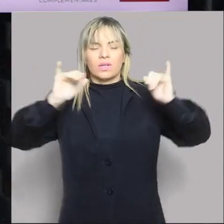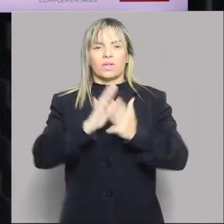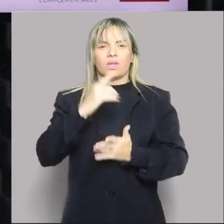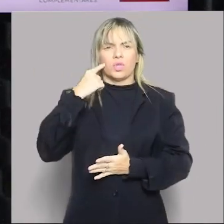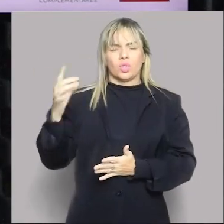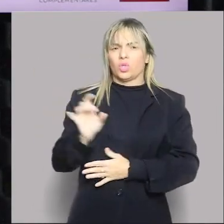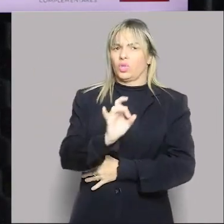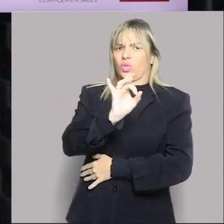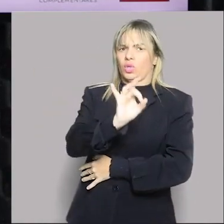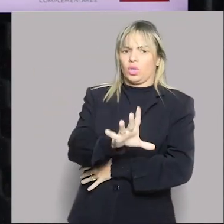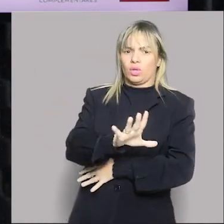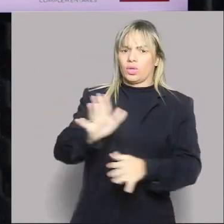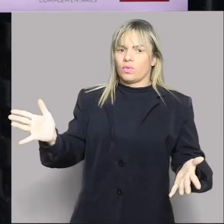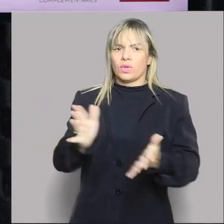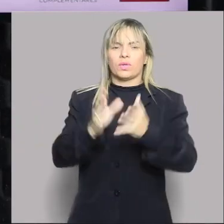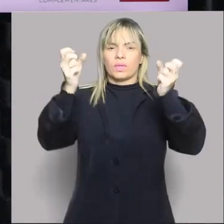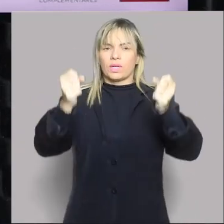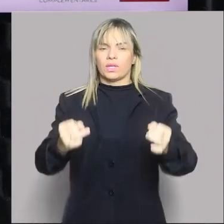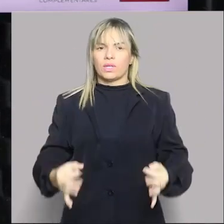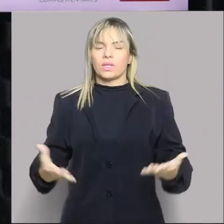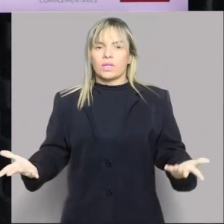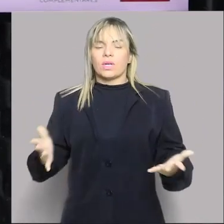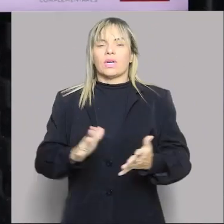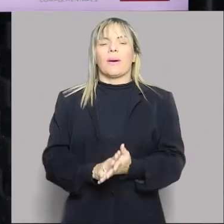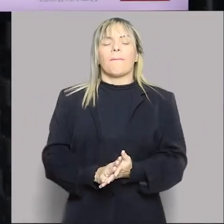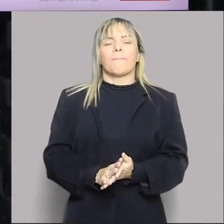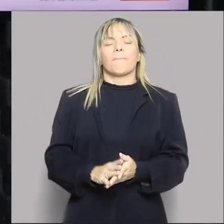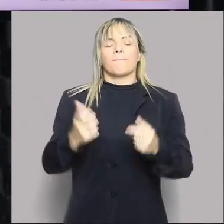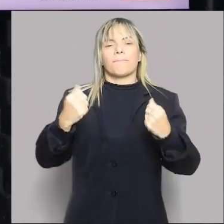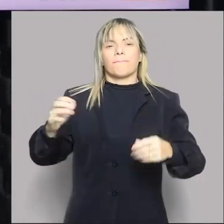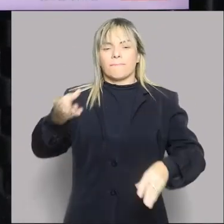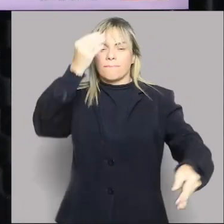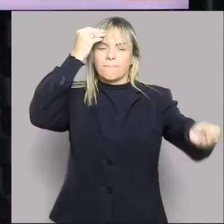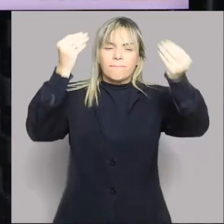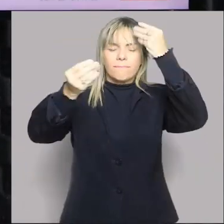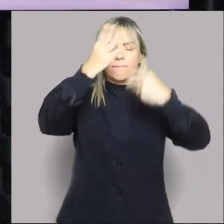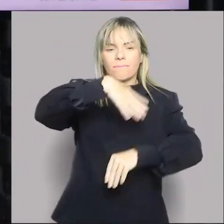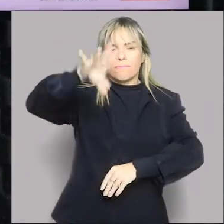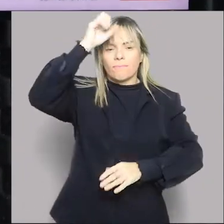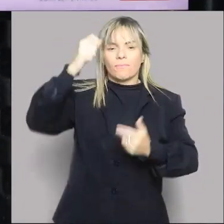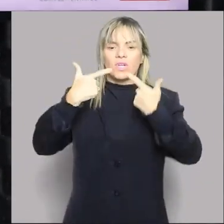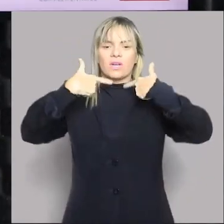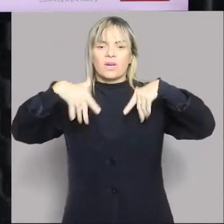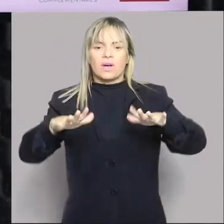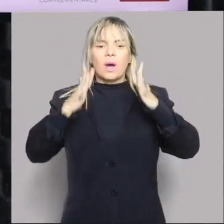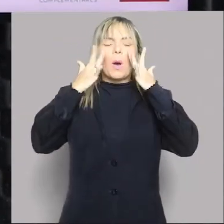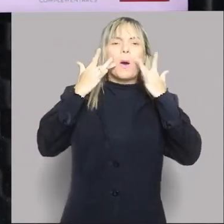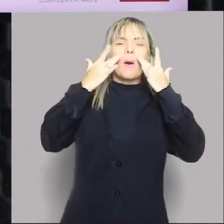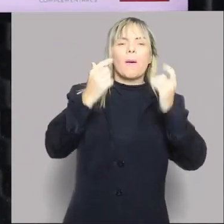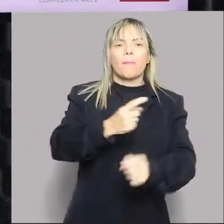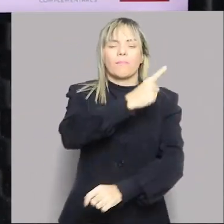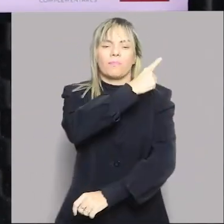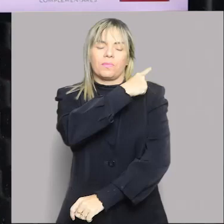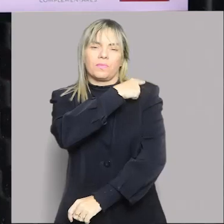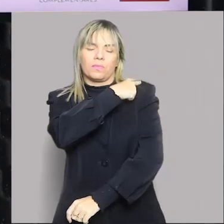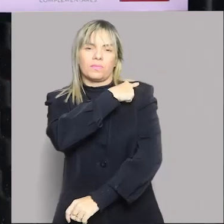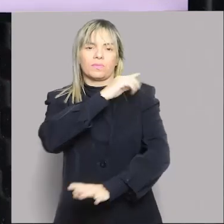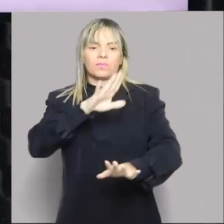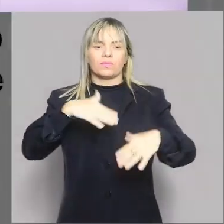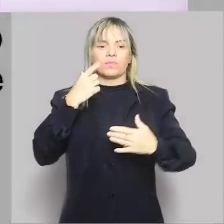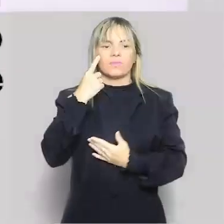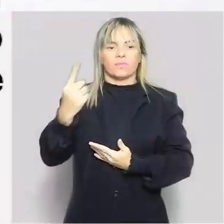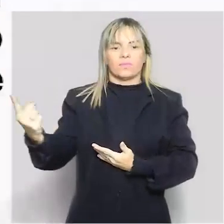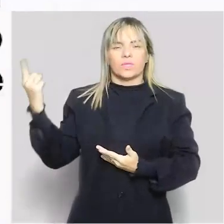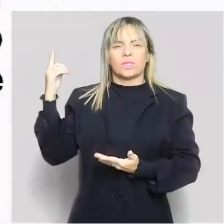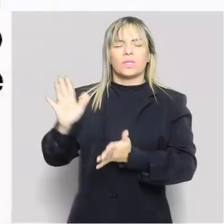aqui não é o suficiente. Então corre lá que a gente vai falar hoje sobre linguagens artísticas para o primeiro ano. Para a gente falar sobre linguagens